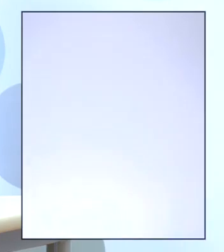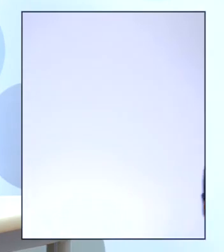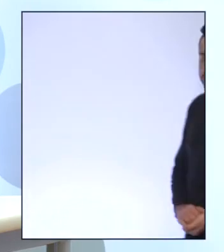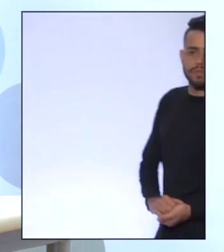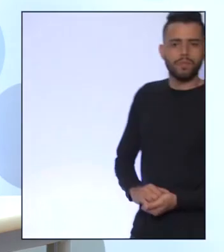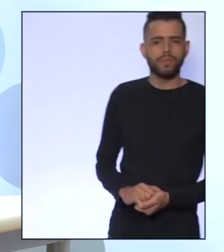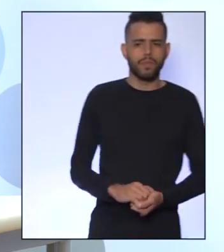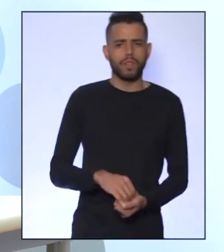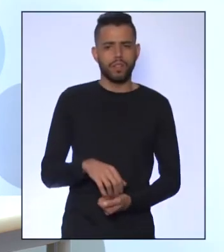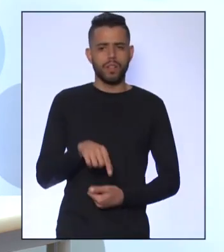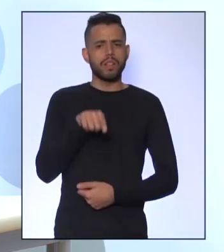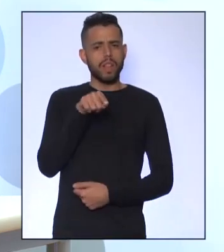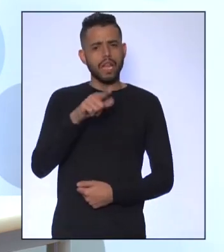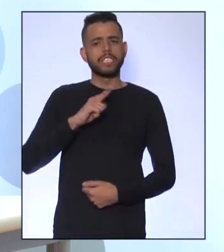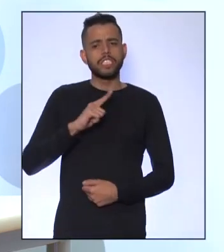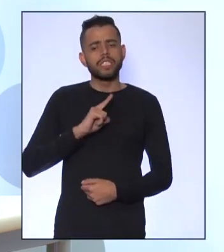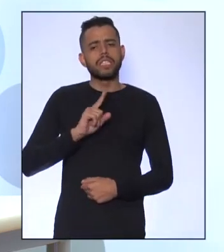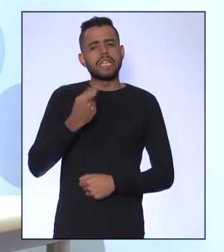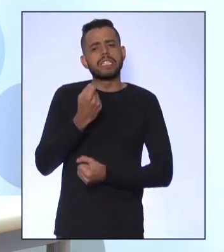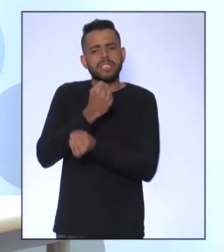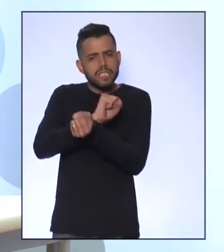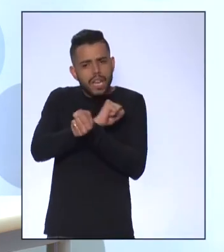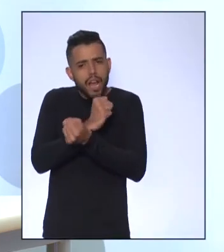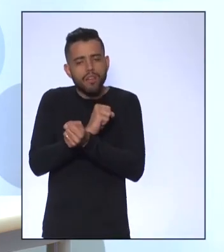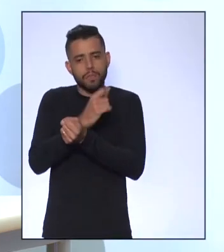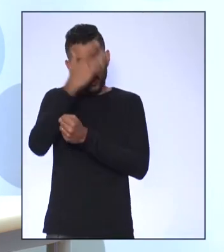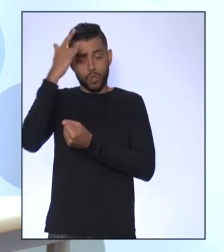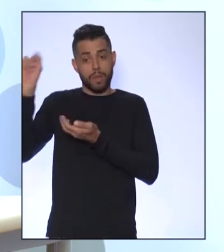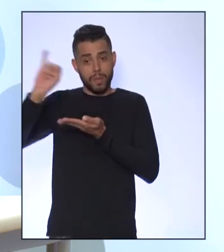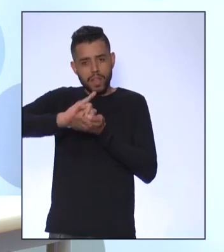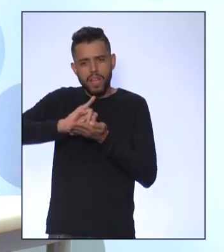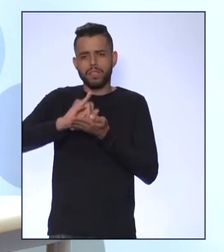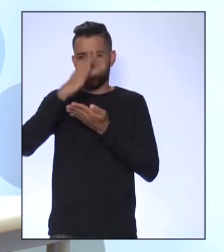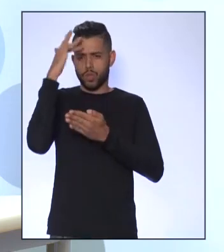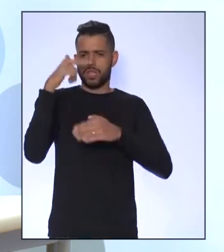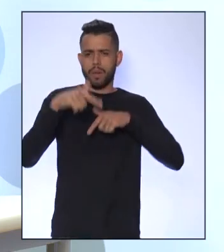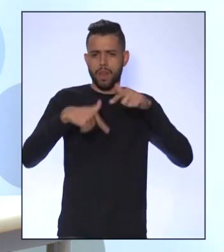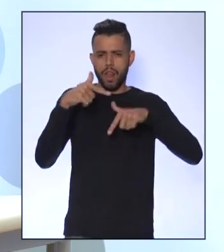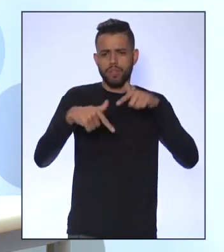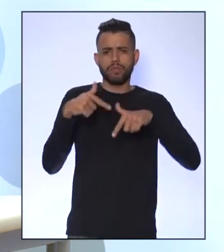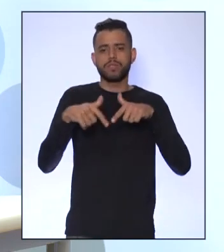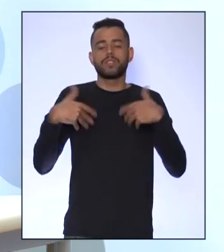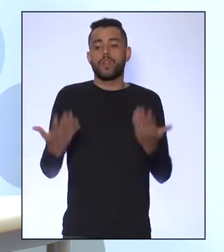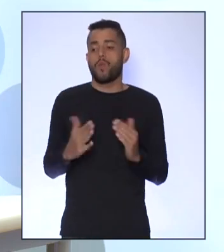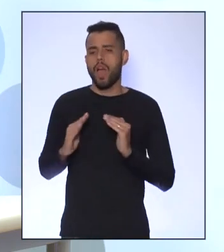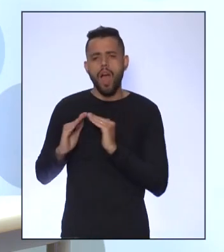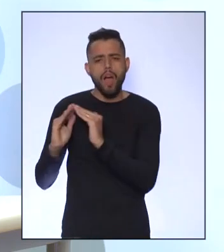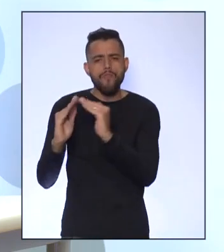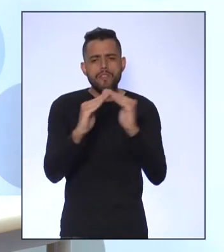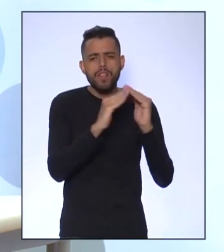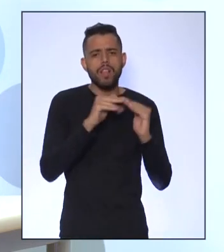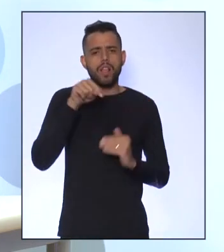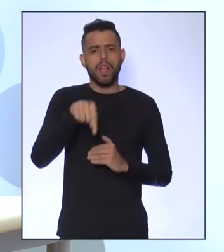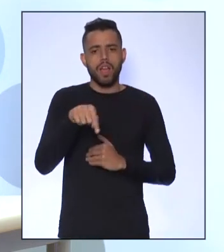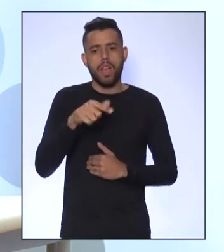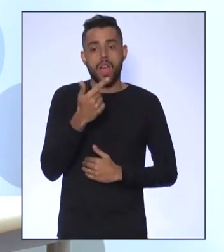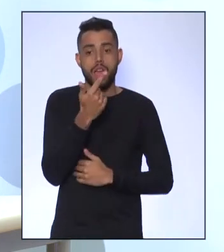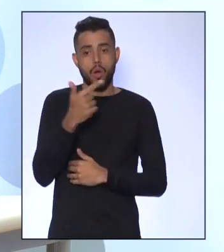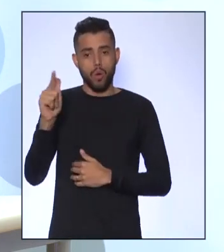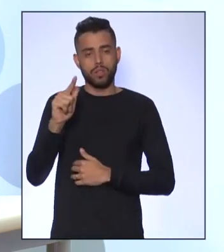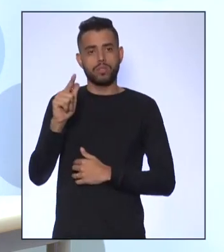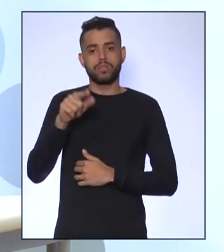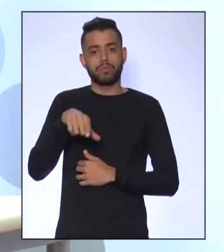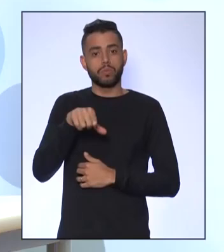trabalhadores, todo tipo de pessoa morava. Como o professor Carlos lembrou, as vilas operárias eram uma segunda opção aqui em São Paulo. As